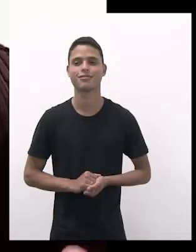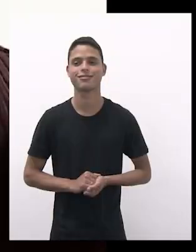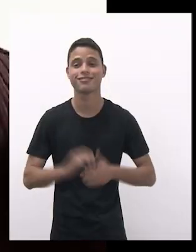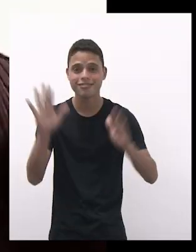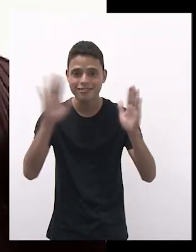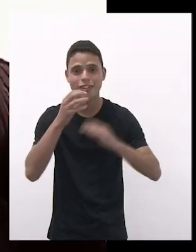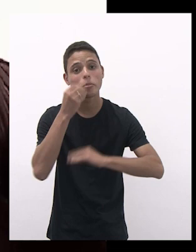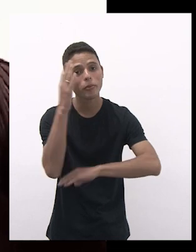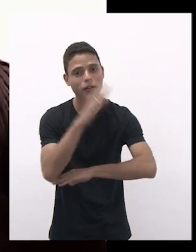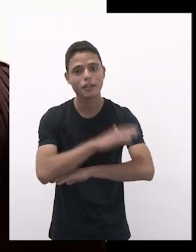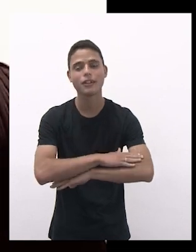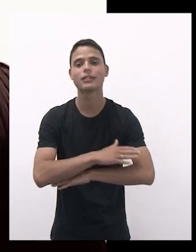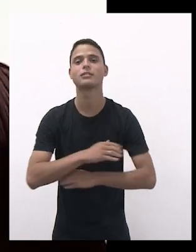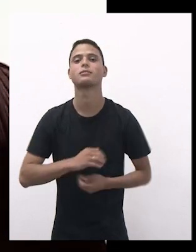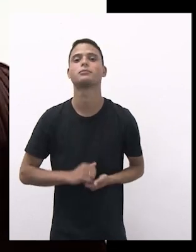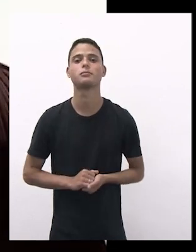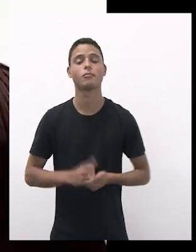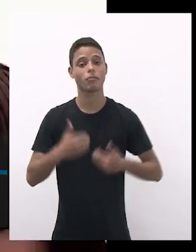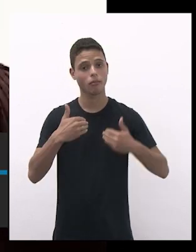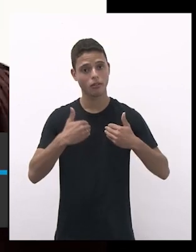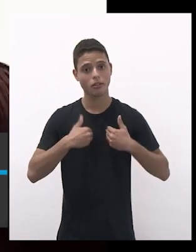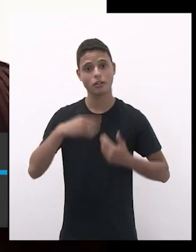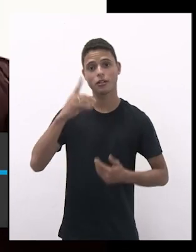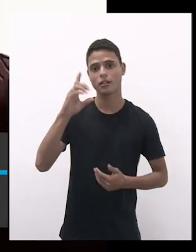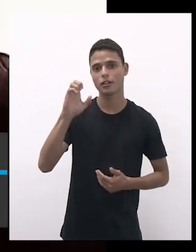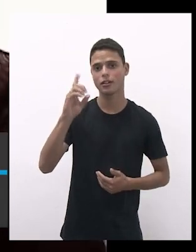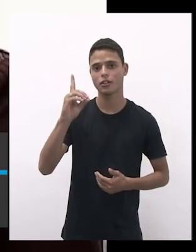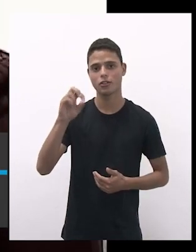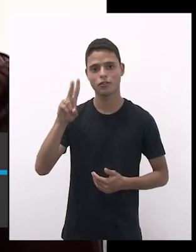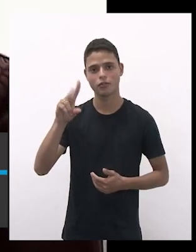Olá, boa tarde. Eu sou a Edvane,